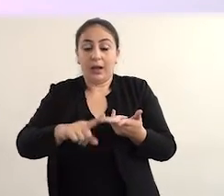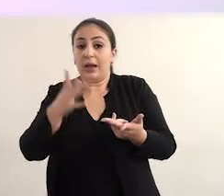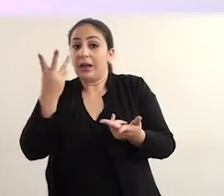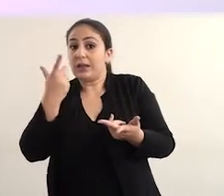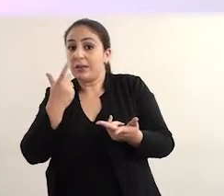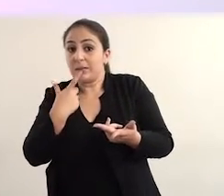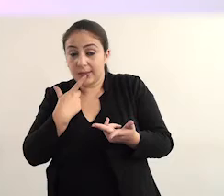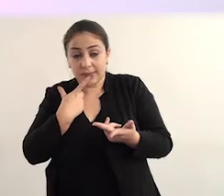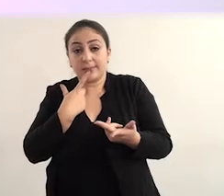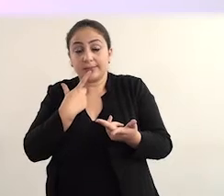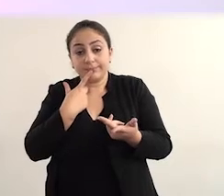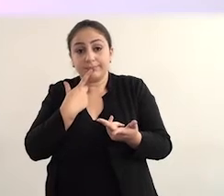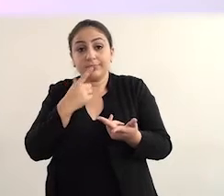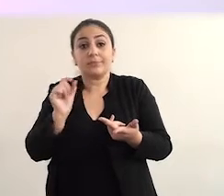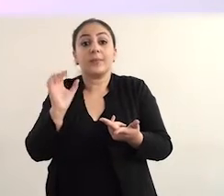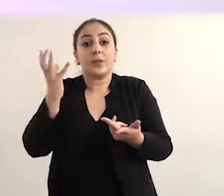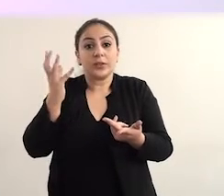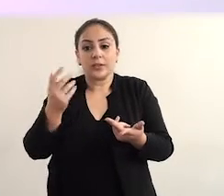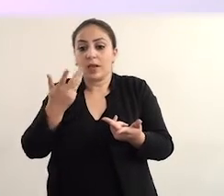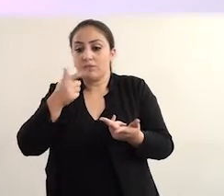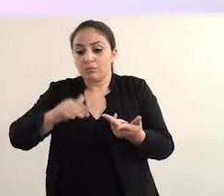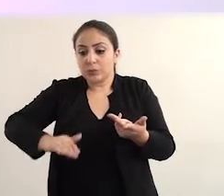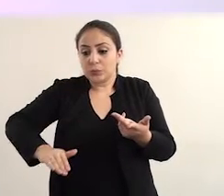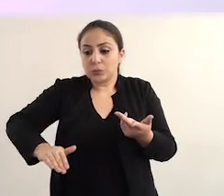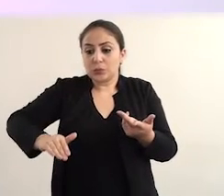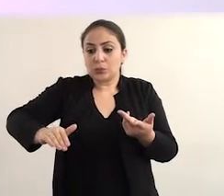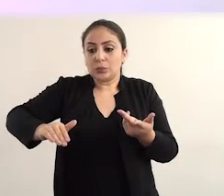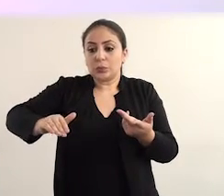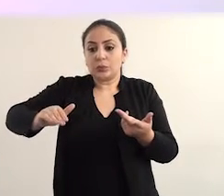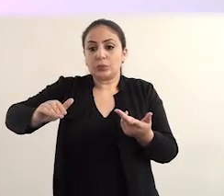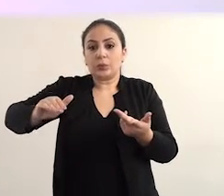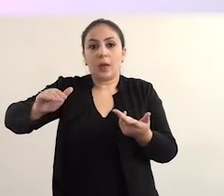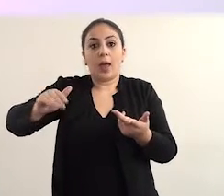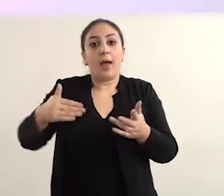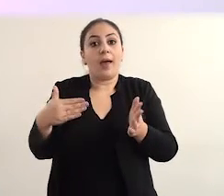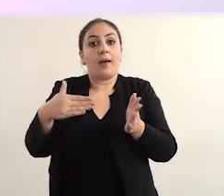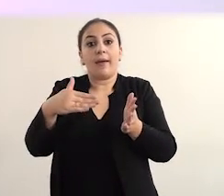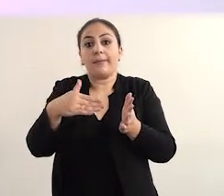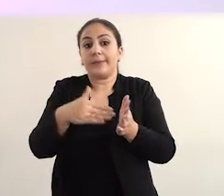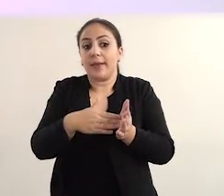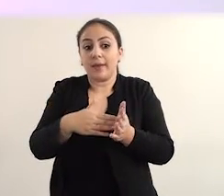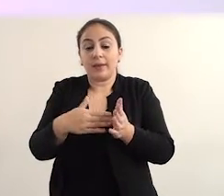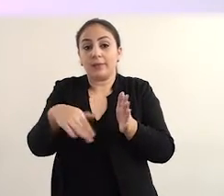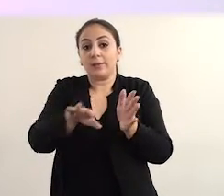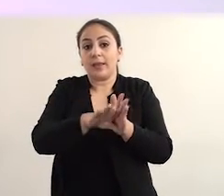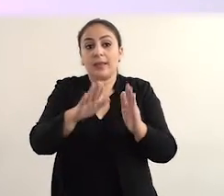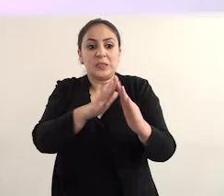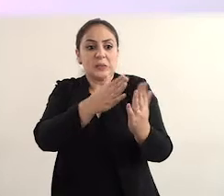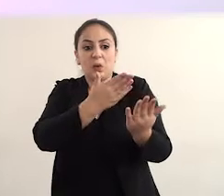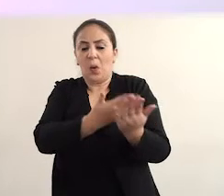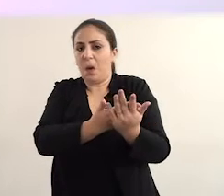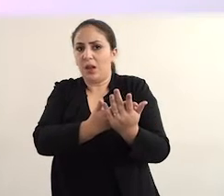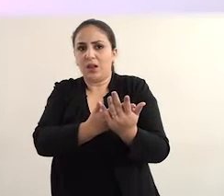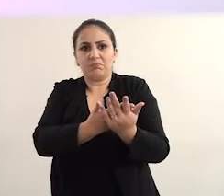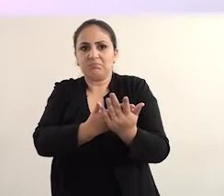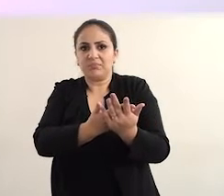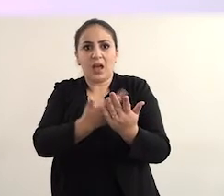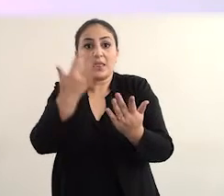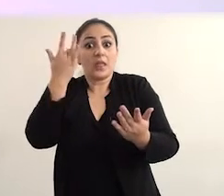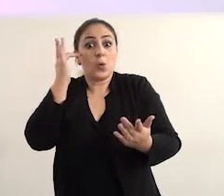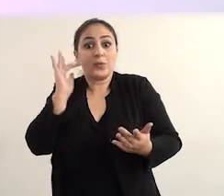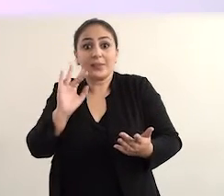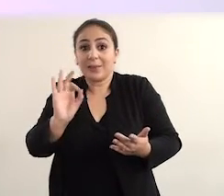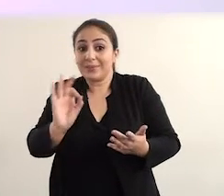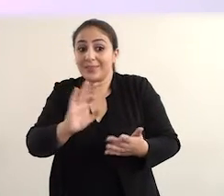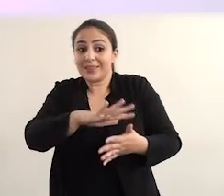elas vão se criando, né, até a fase da escola sem ter essa língua, sem